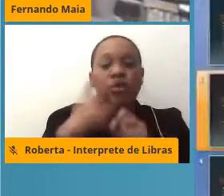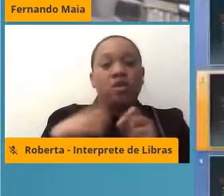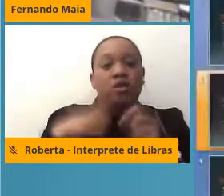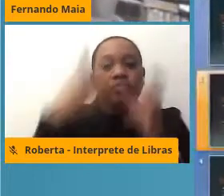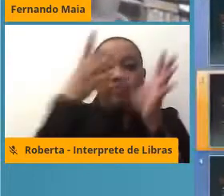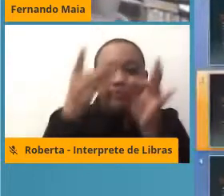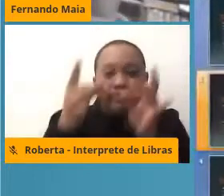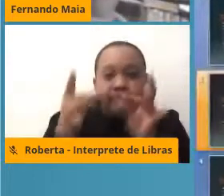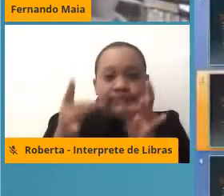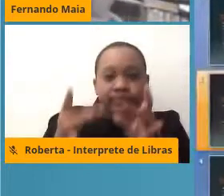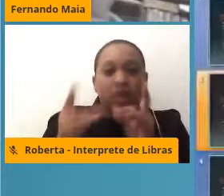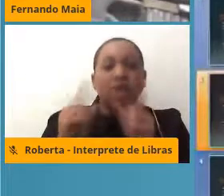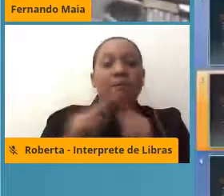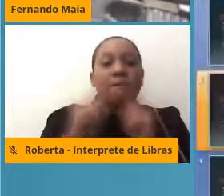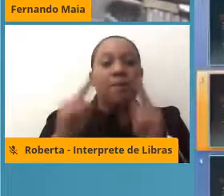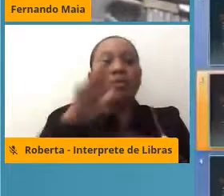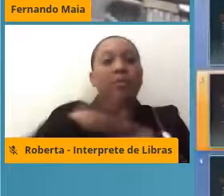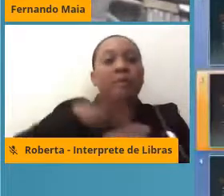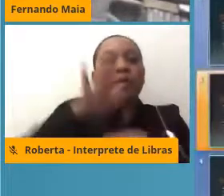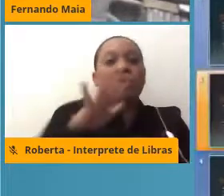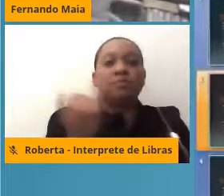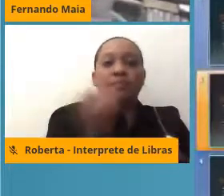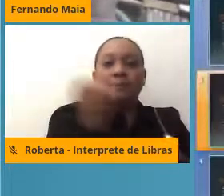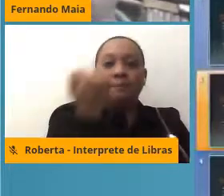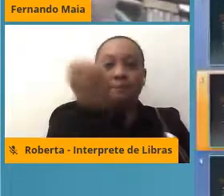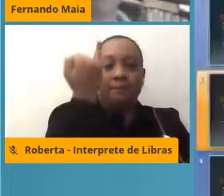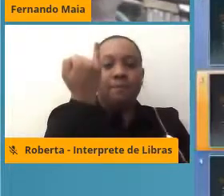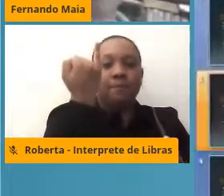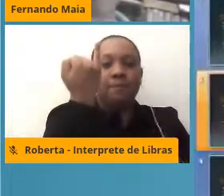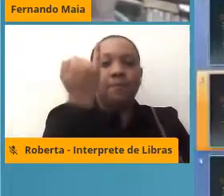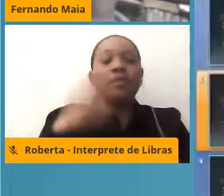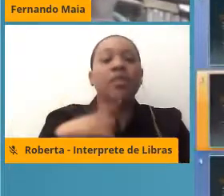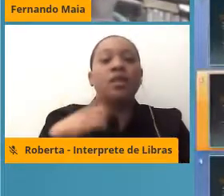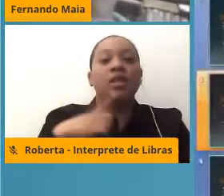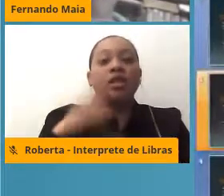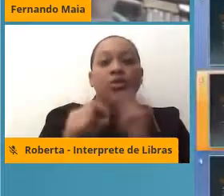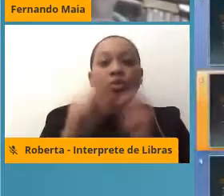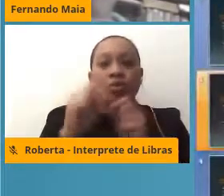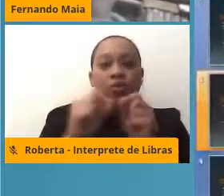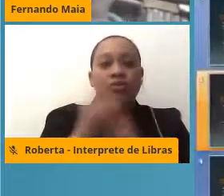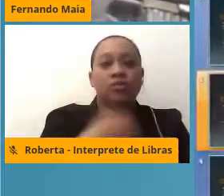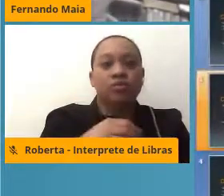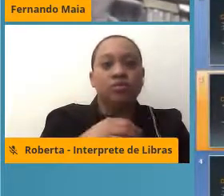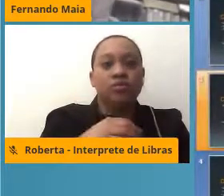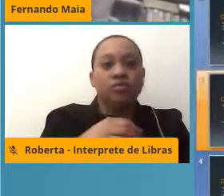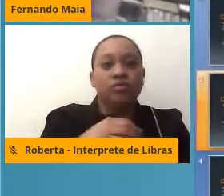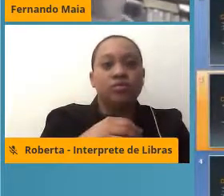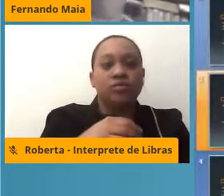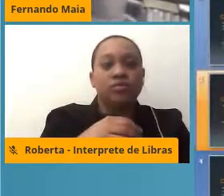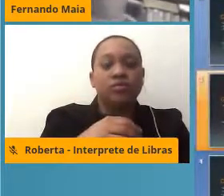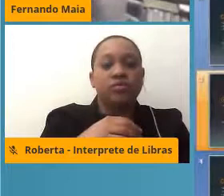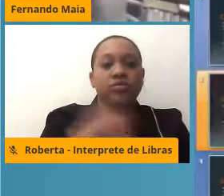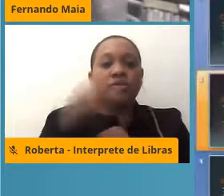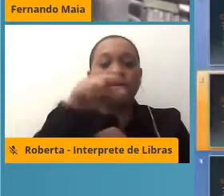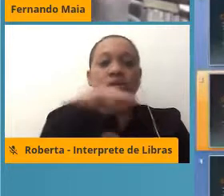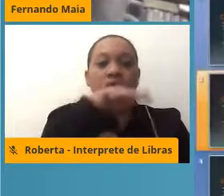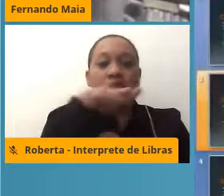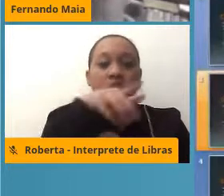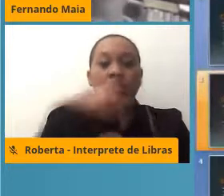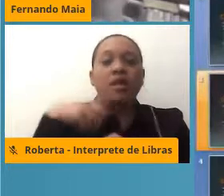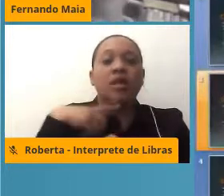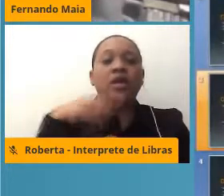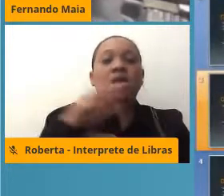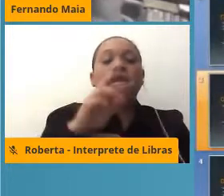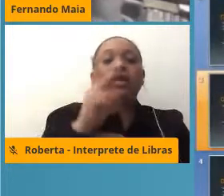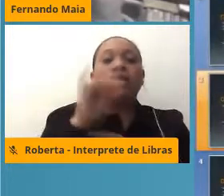detalhes, mas os mais importantes são a hemaglutinase, a glicoproteína M e o nucleocapsídeo N. E também temos